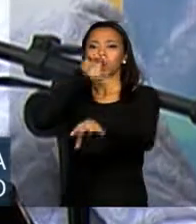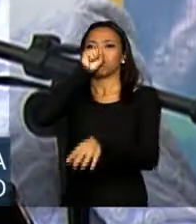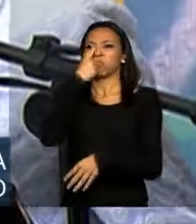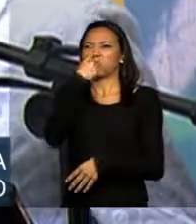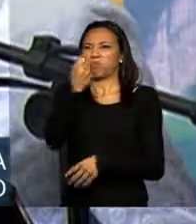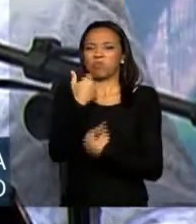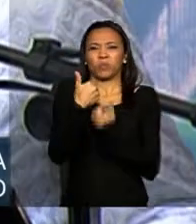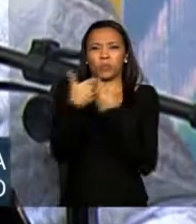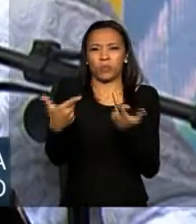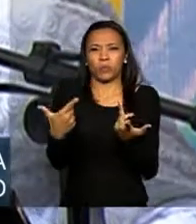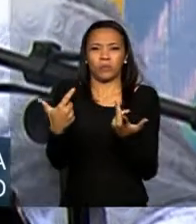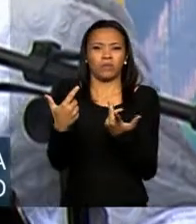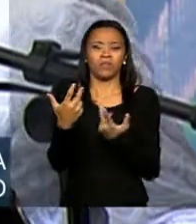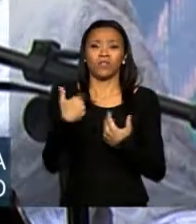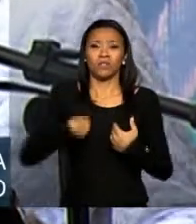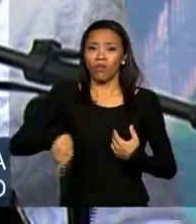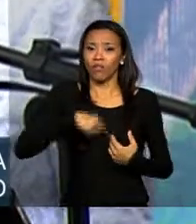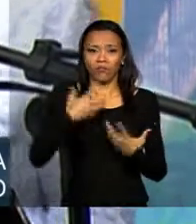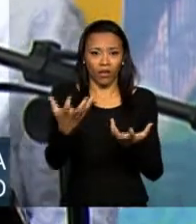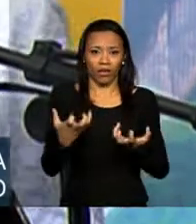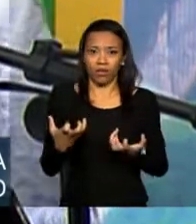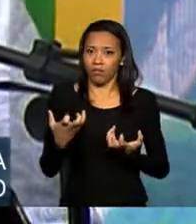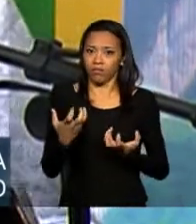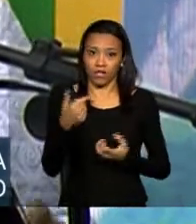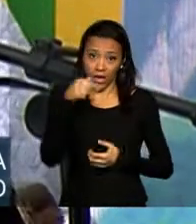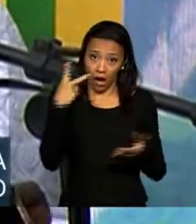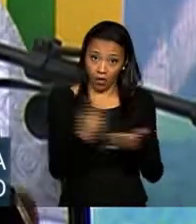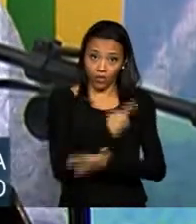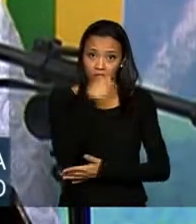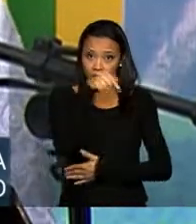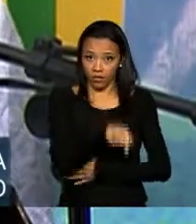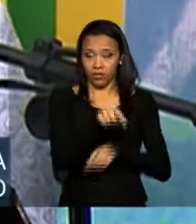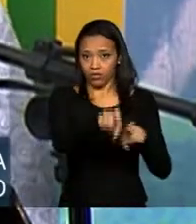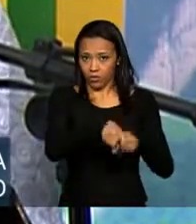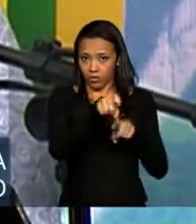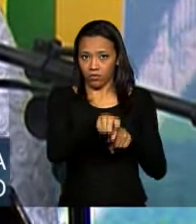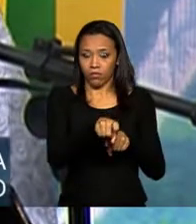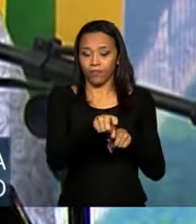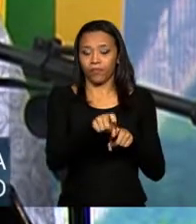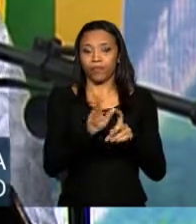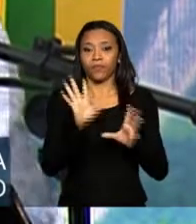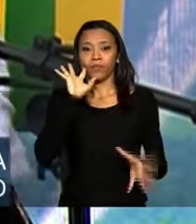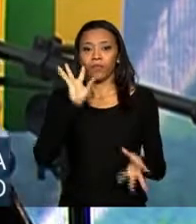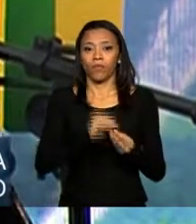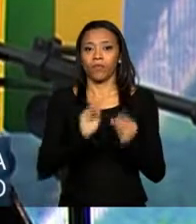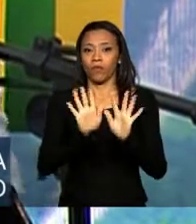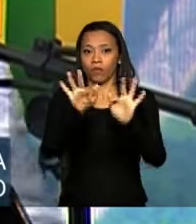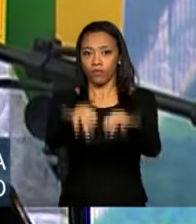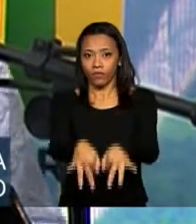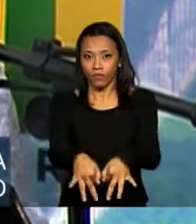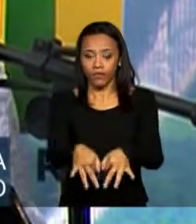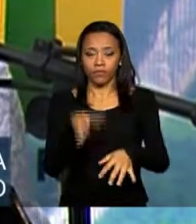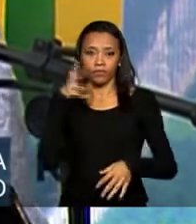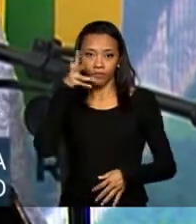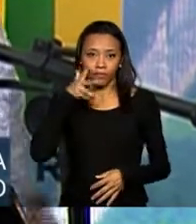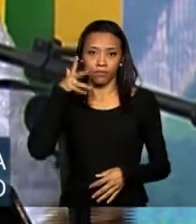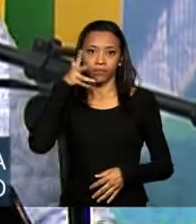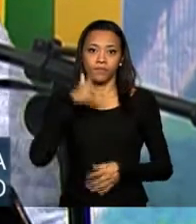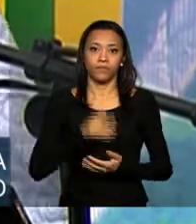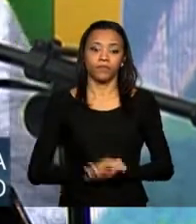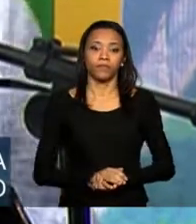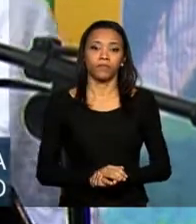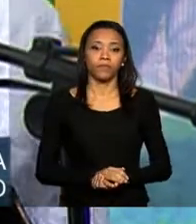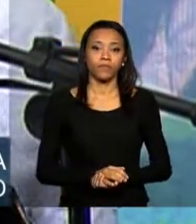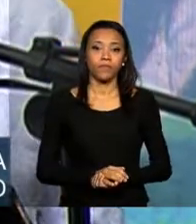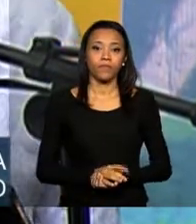isso nós não queremos que ocorra aqui por fim E o